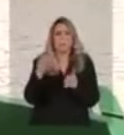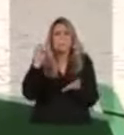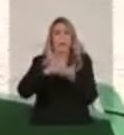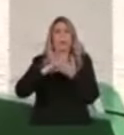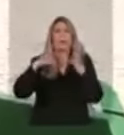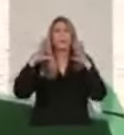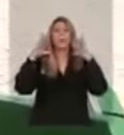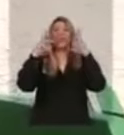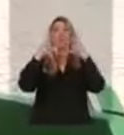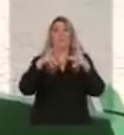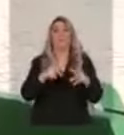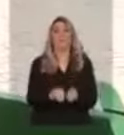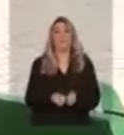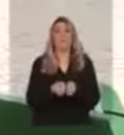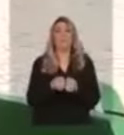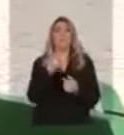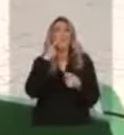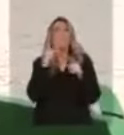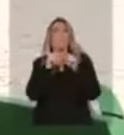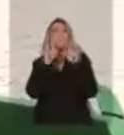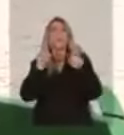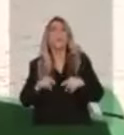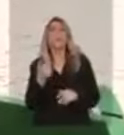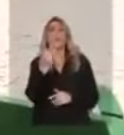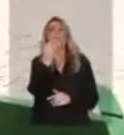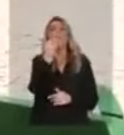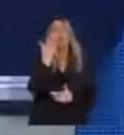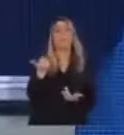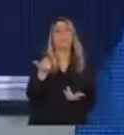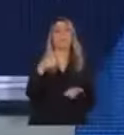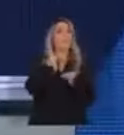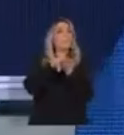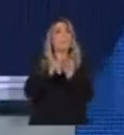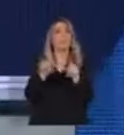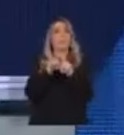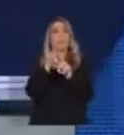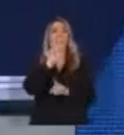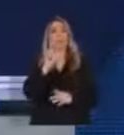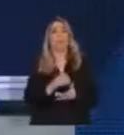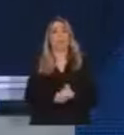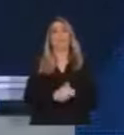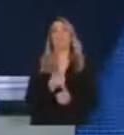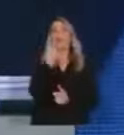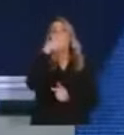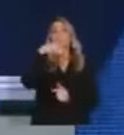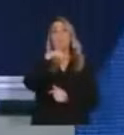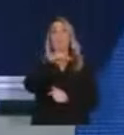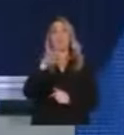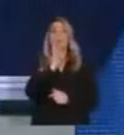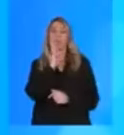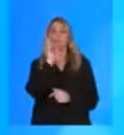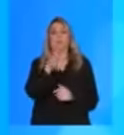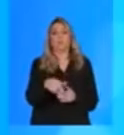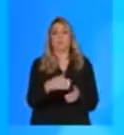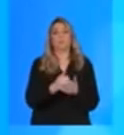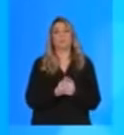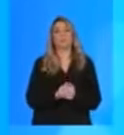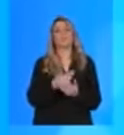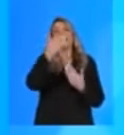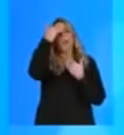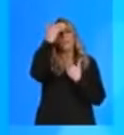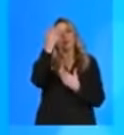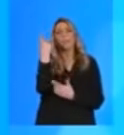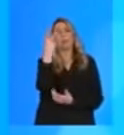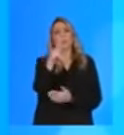até os funcionários não tem o que comer e nem os pacientes bolsonaro tem 1 minuto e meio bom obrigado pela sua